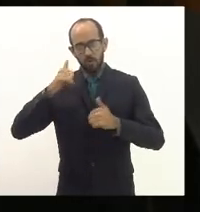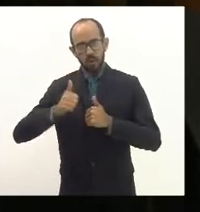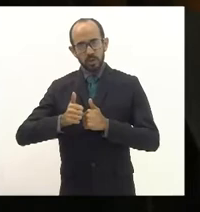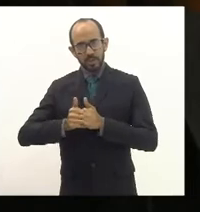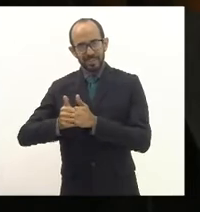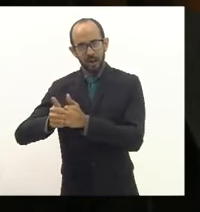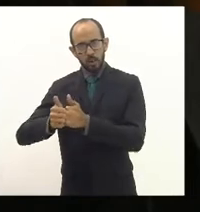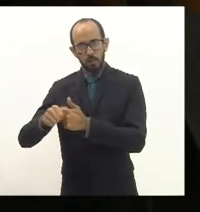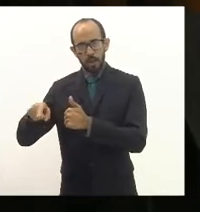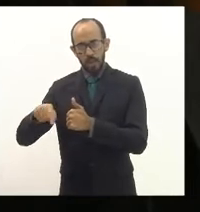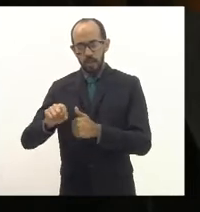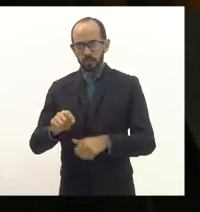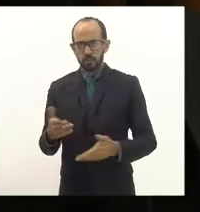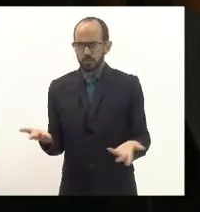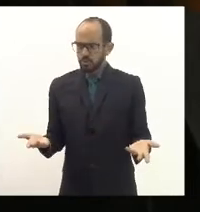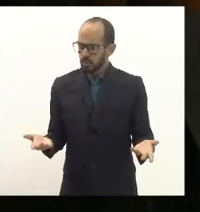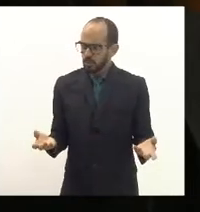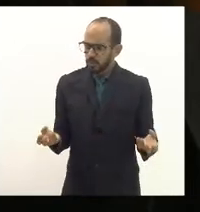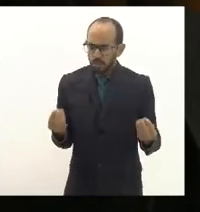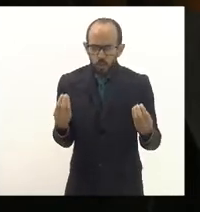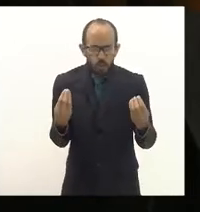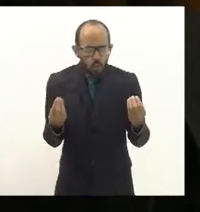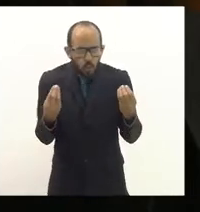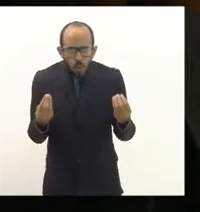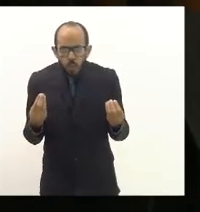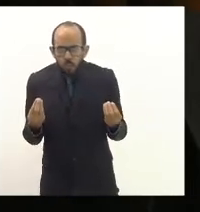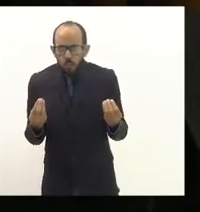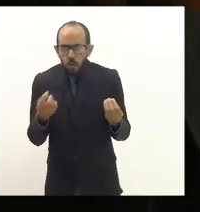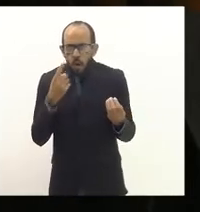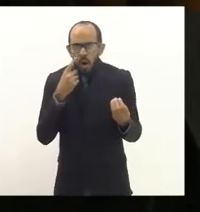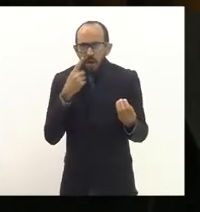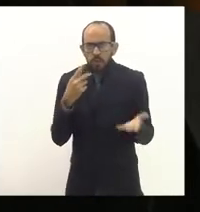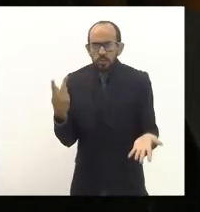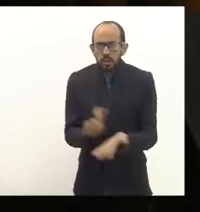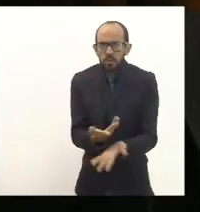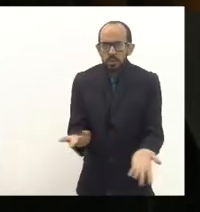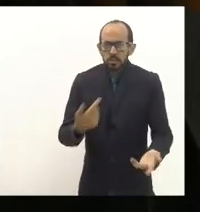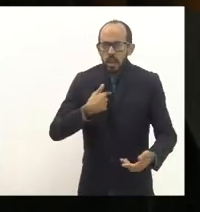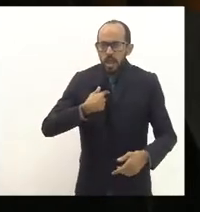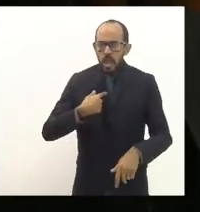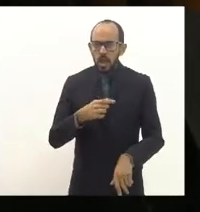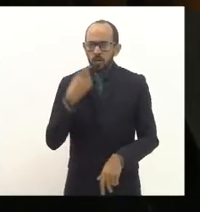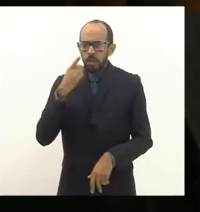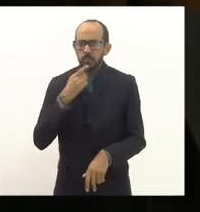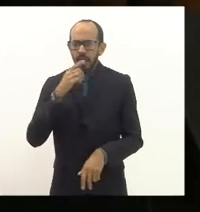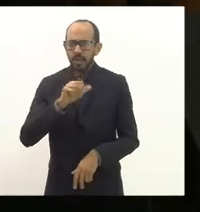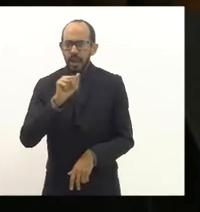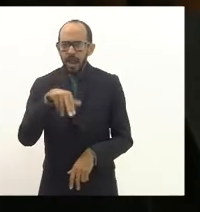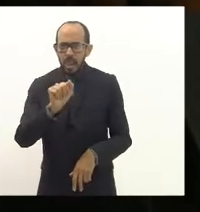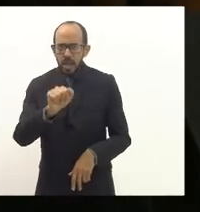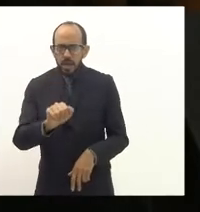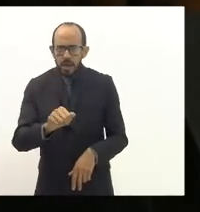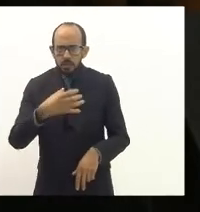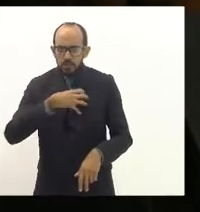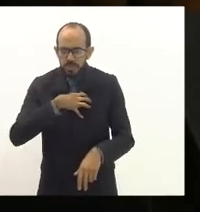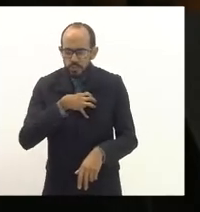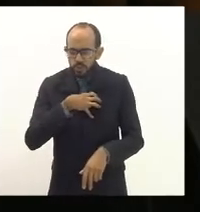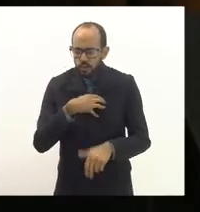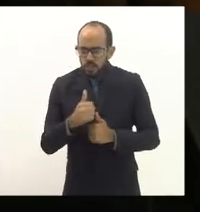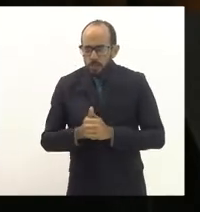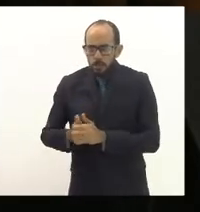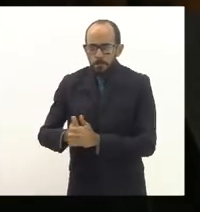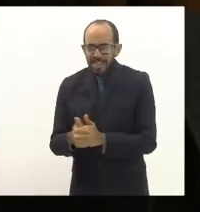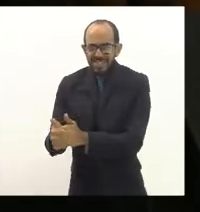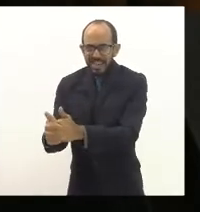que chegamos mais uma vez nesse plenário. Eu, deputada Alana Passos, tendo que me sentir